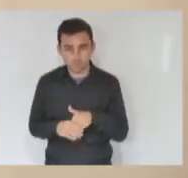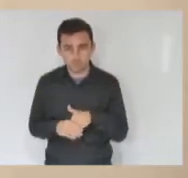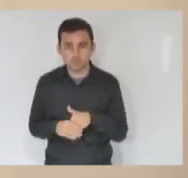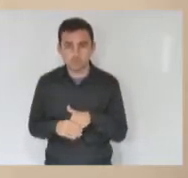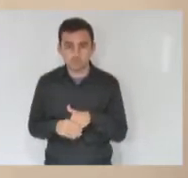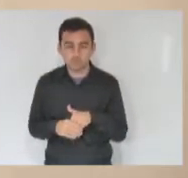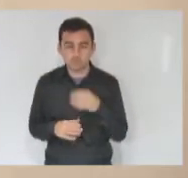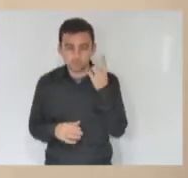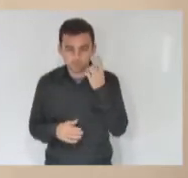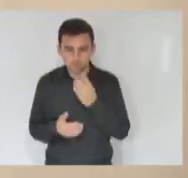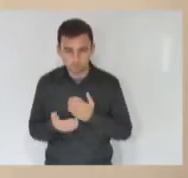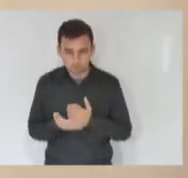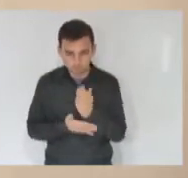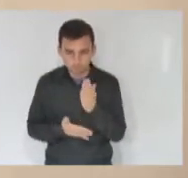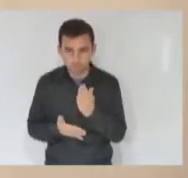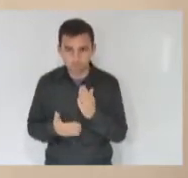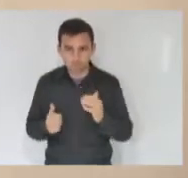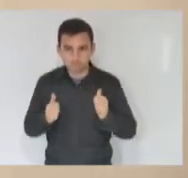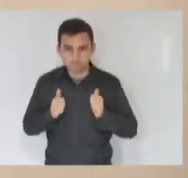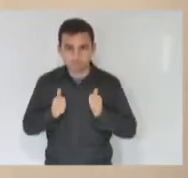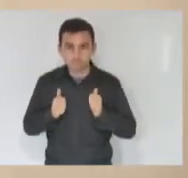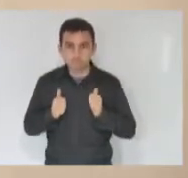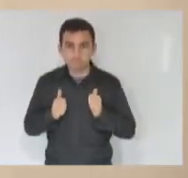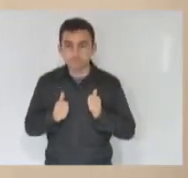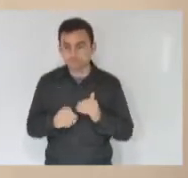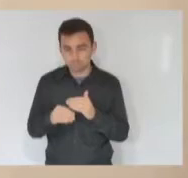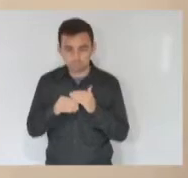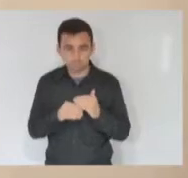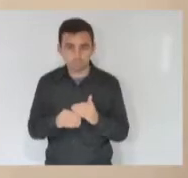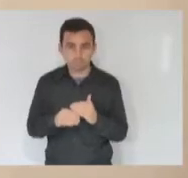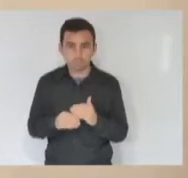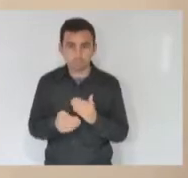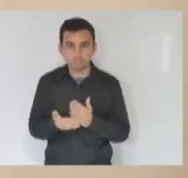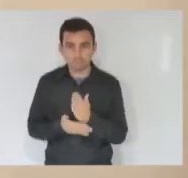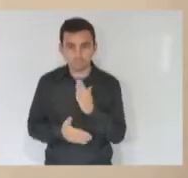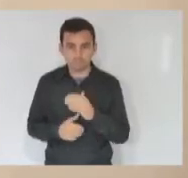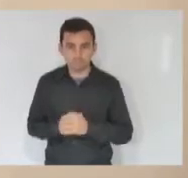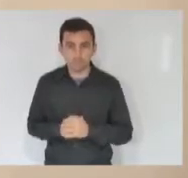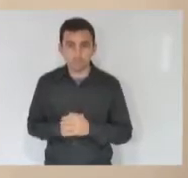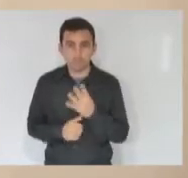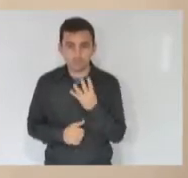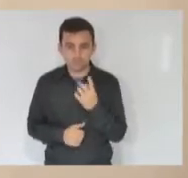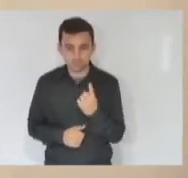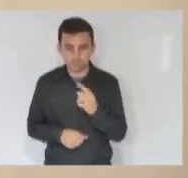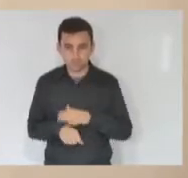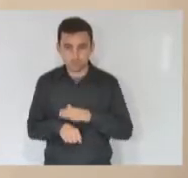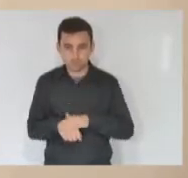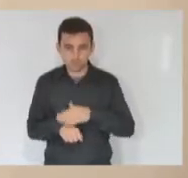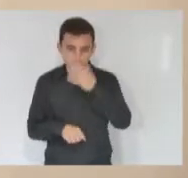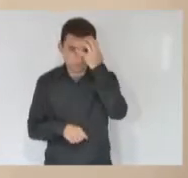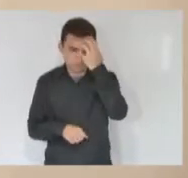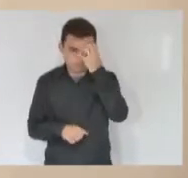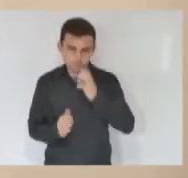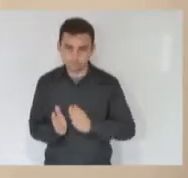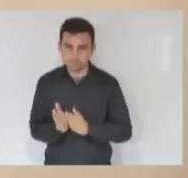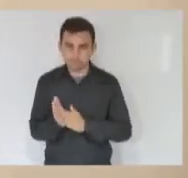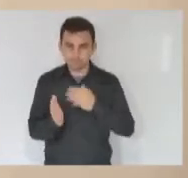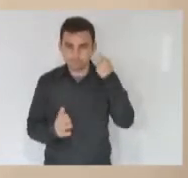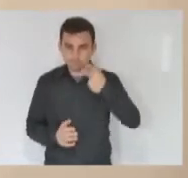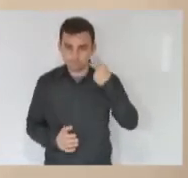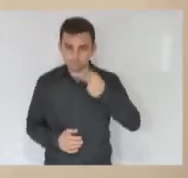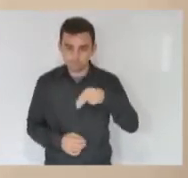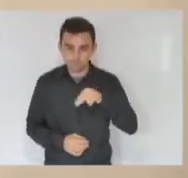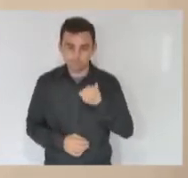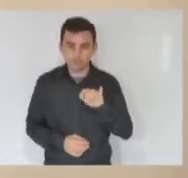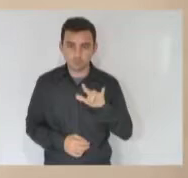aprovam, permaneçam como se encontram. Aprovado por unanimidade. Moção 41, autoria deputado Ismael dos Santos, aplaudindo ao vereador Nilton